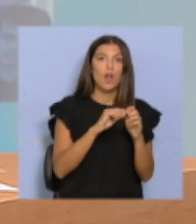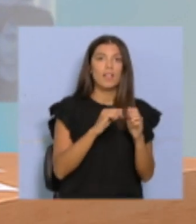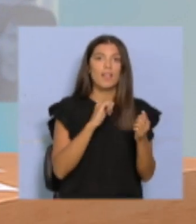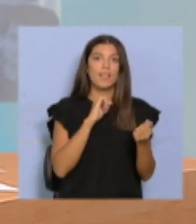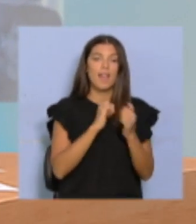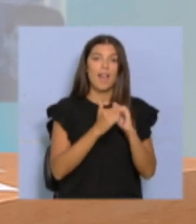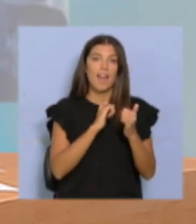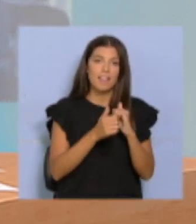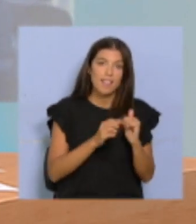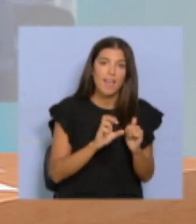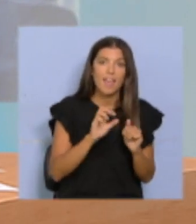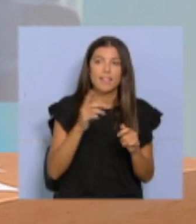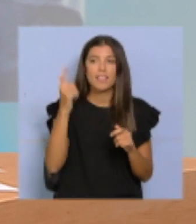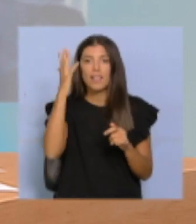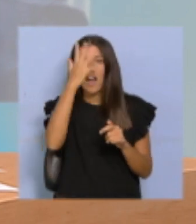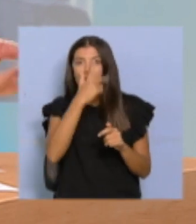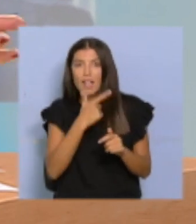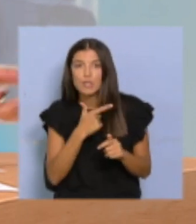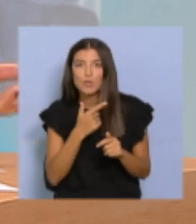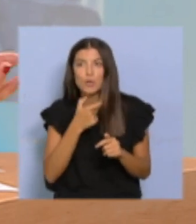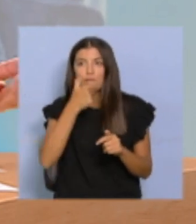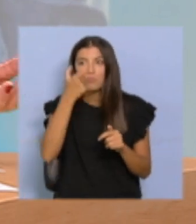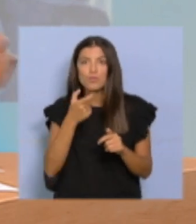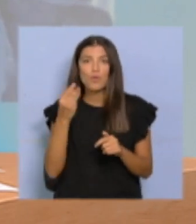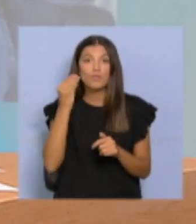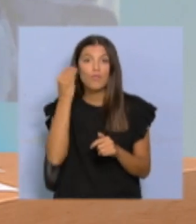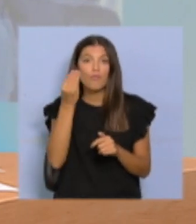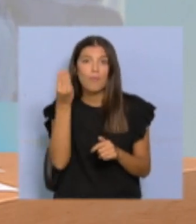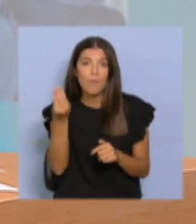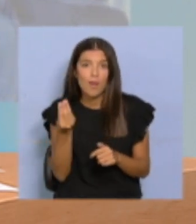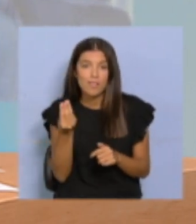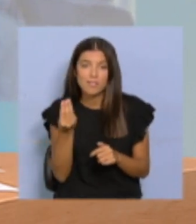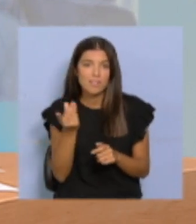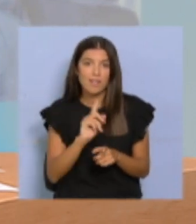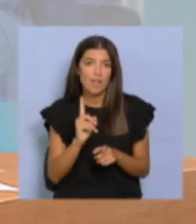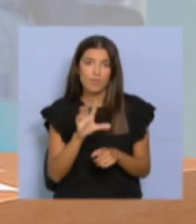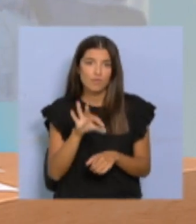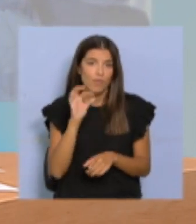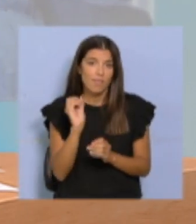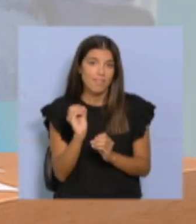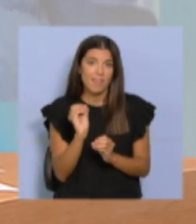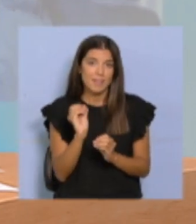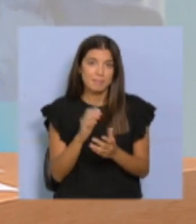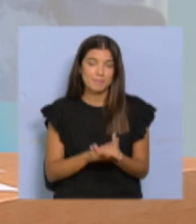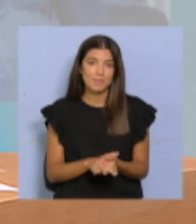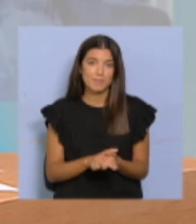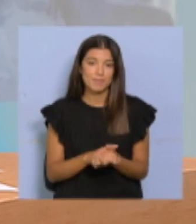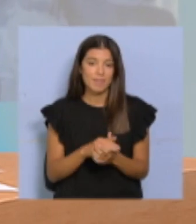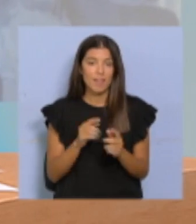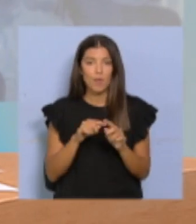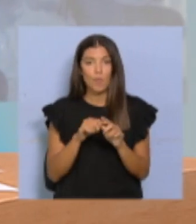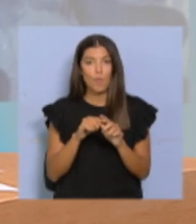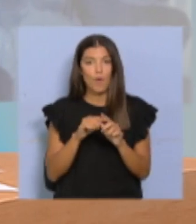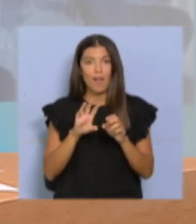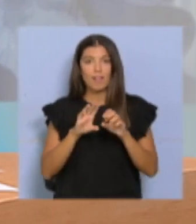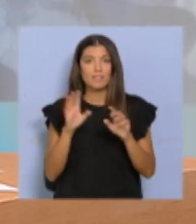as pessoas mais célebres que servem todos, não é? Ao mesmo tempo, de facto não escolhe. Ataca